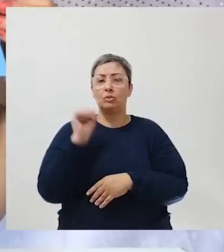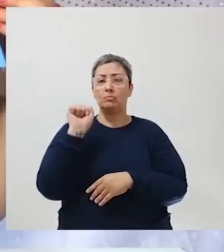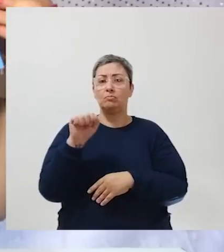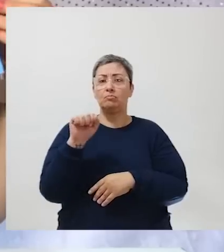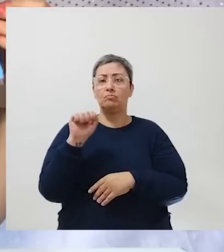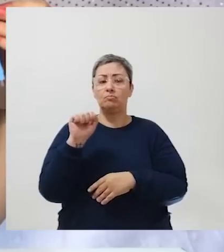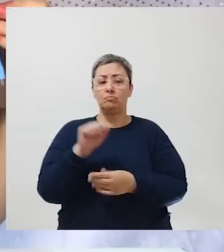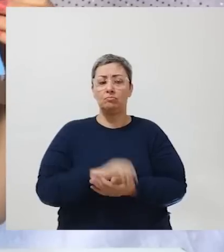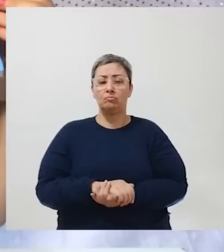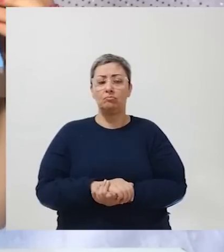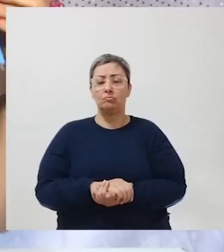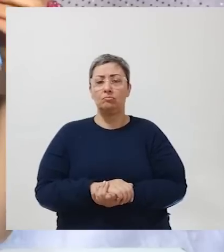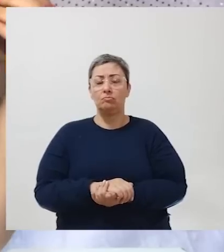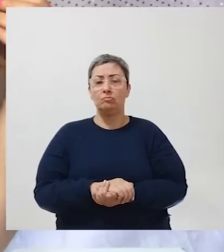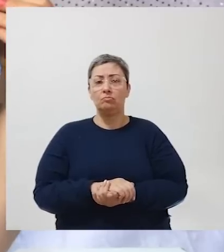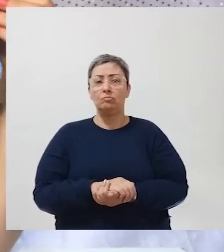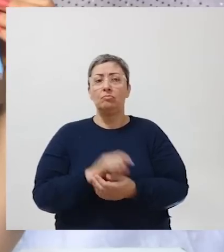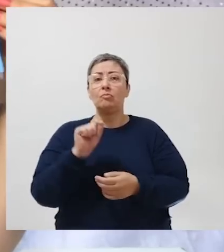na porta.